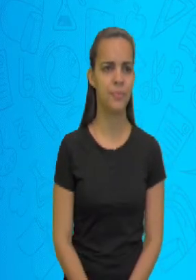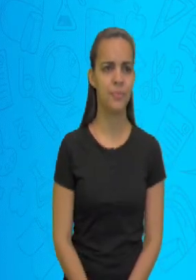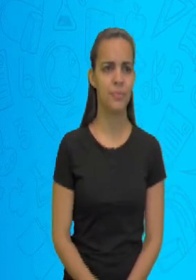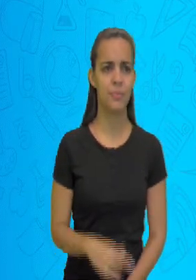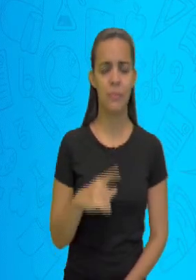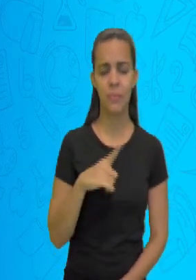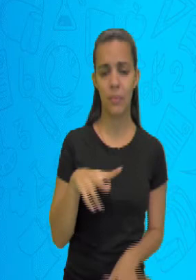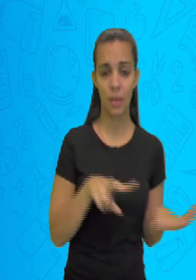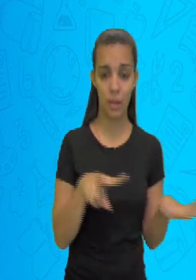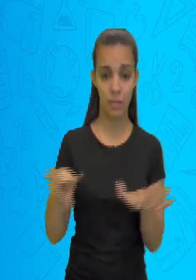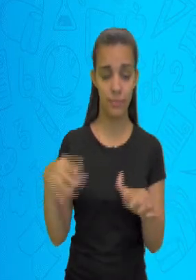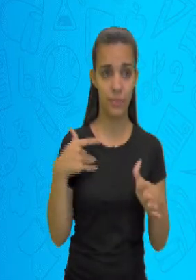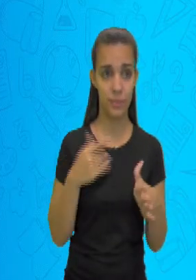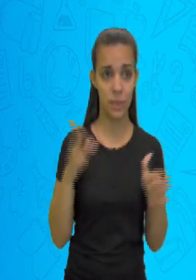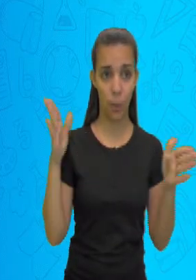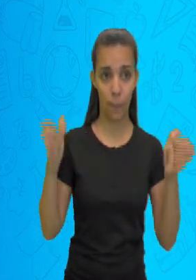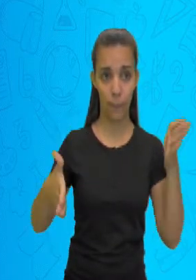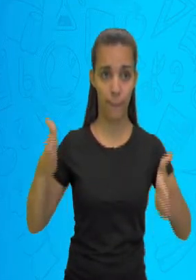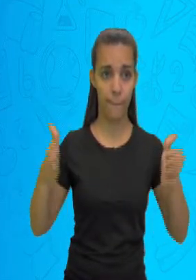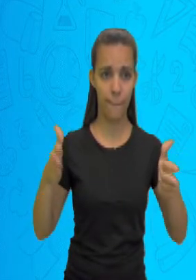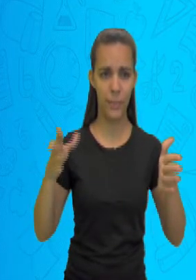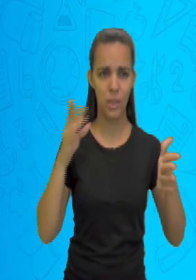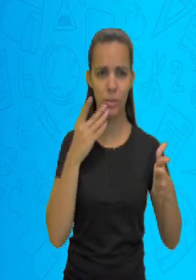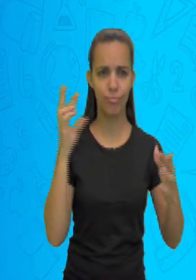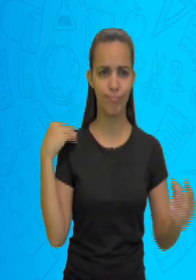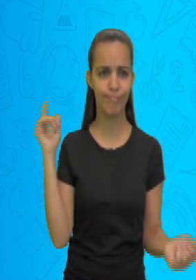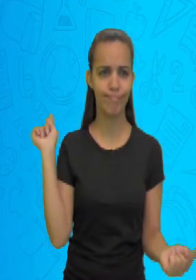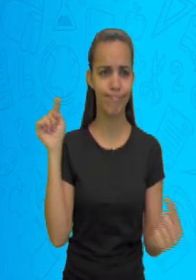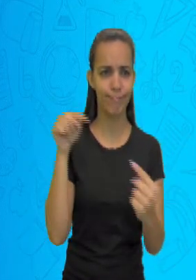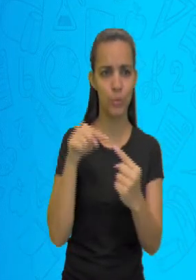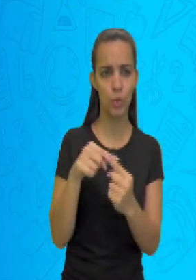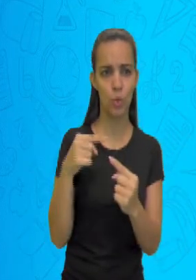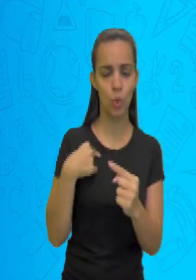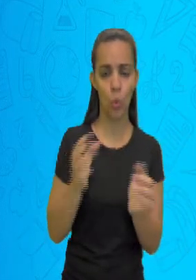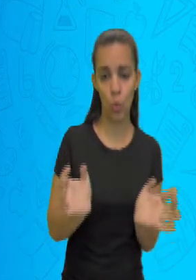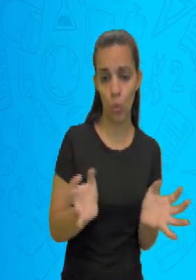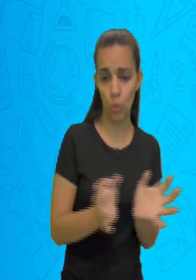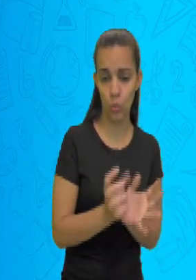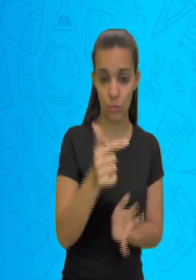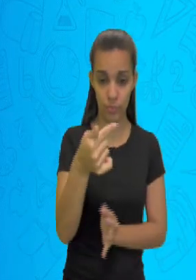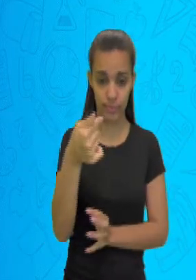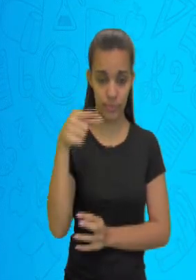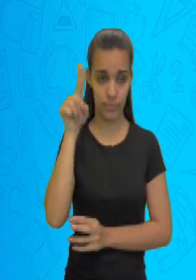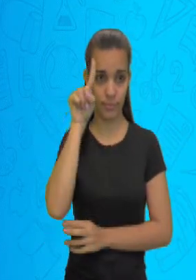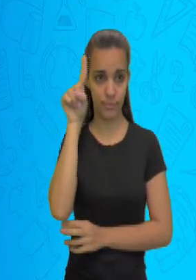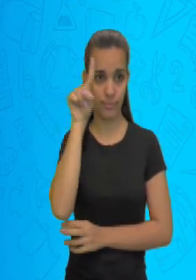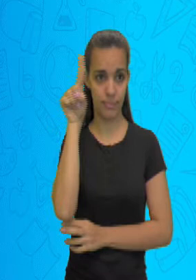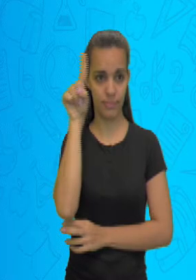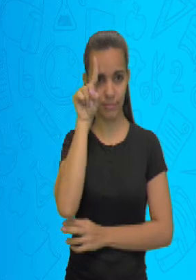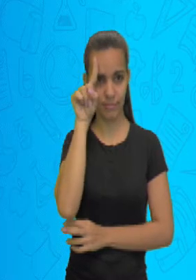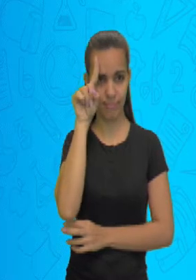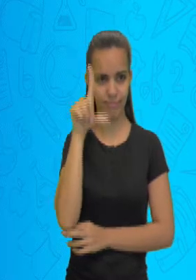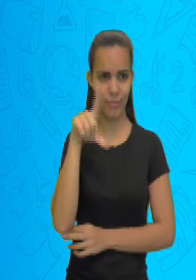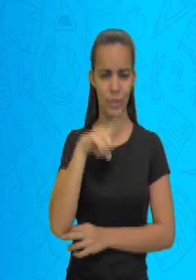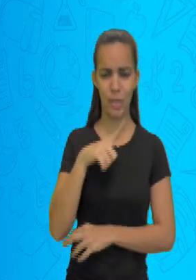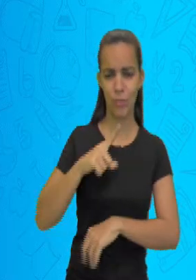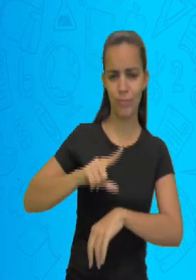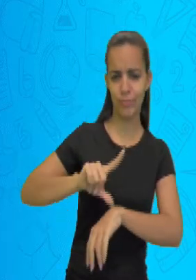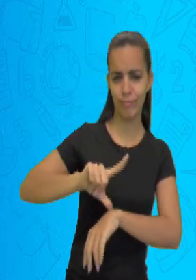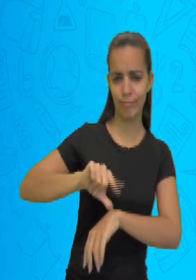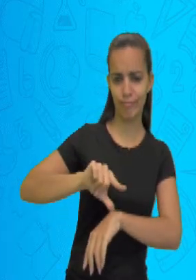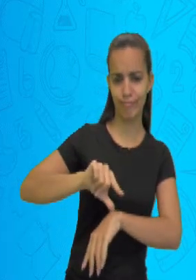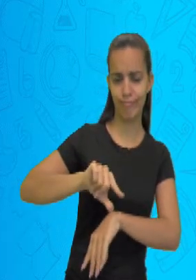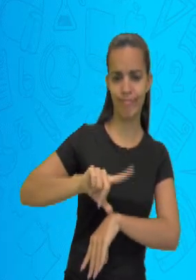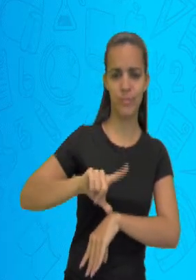semana é um período correspondente a um grupo de 7 dias, que é o tempo de duração aproximada de